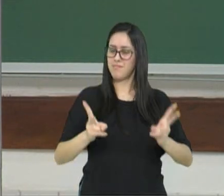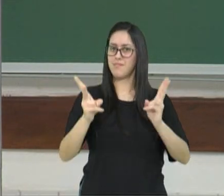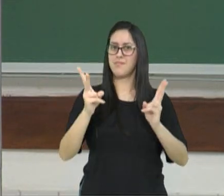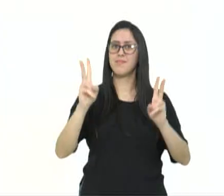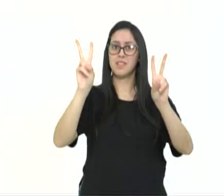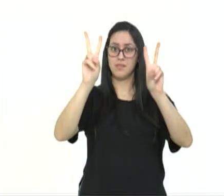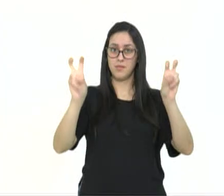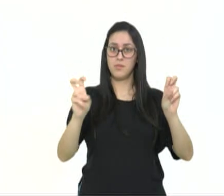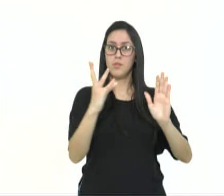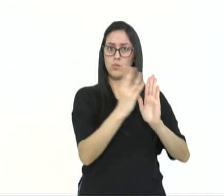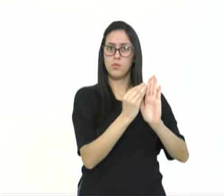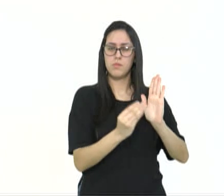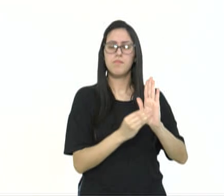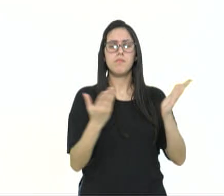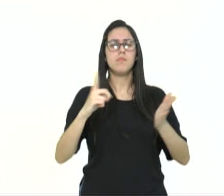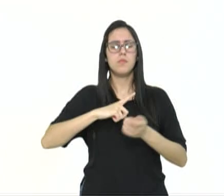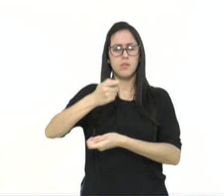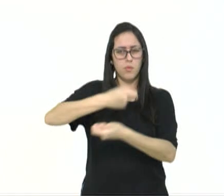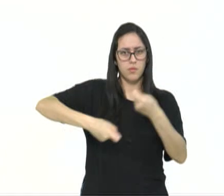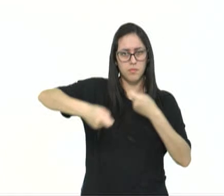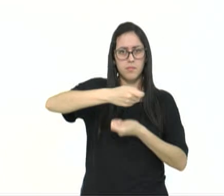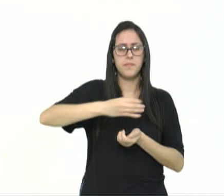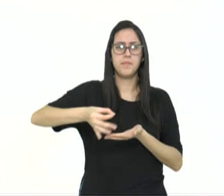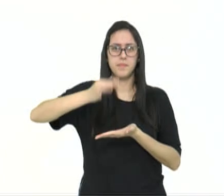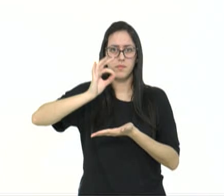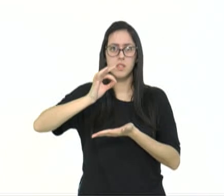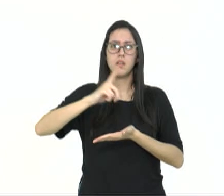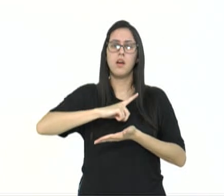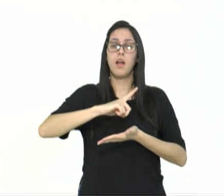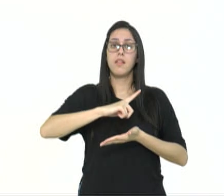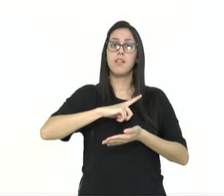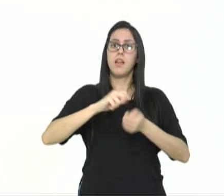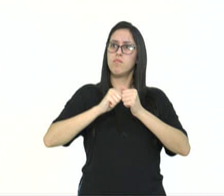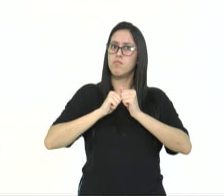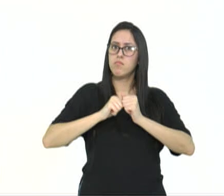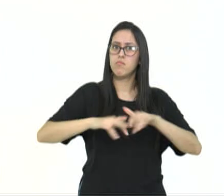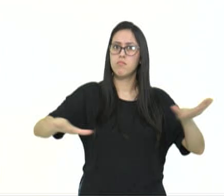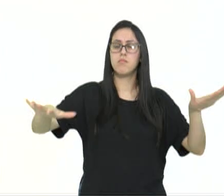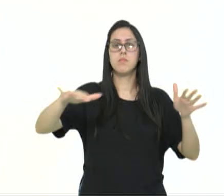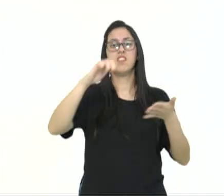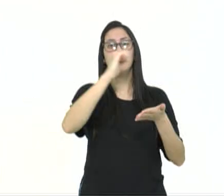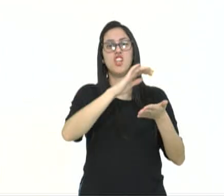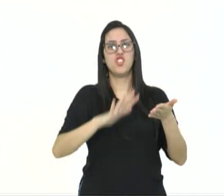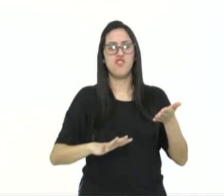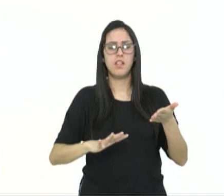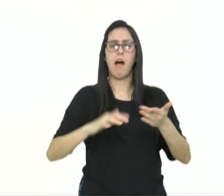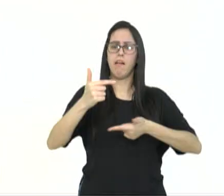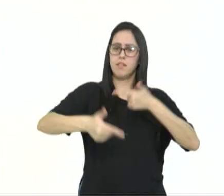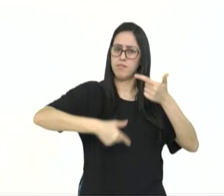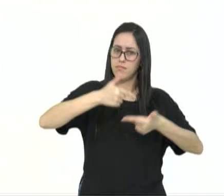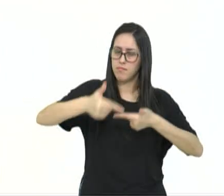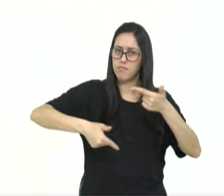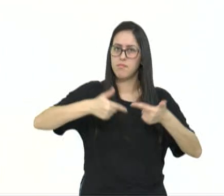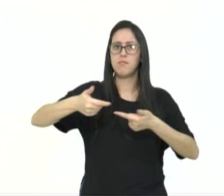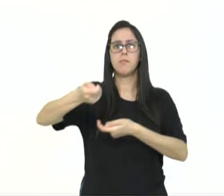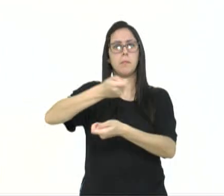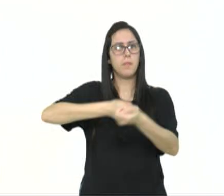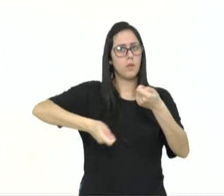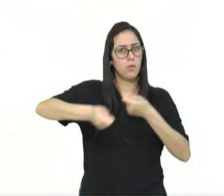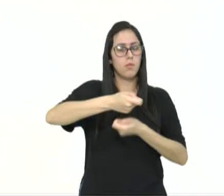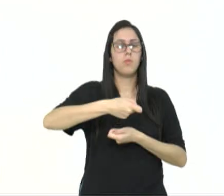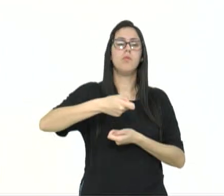A economia cafeira gerou uma modernização das atividades econômicas e trabalhistas no